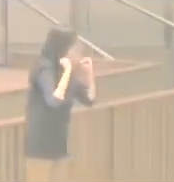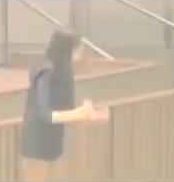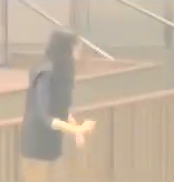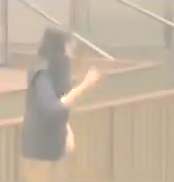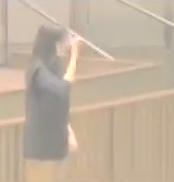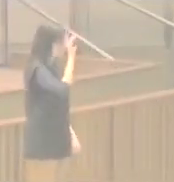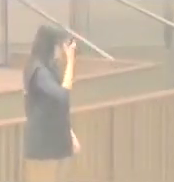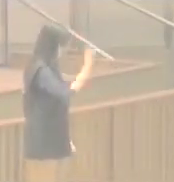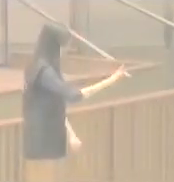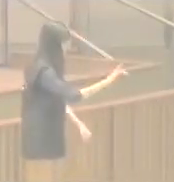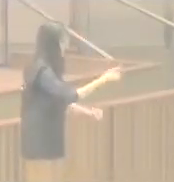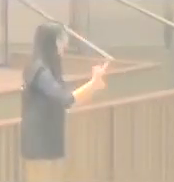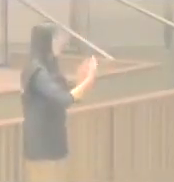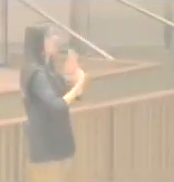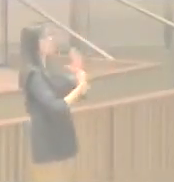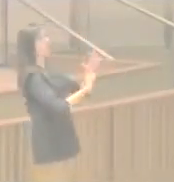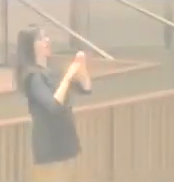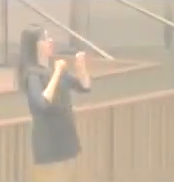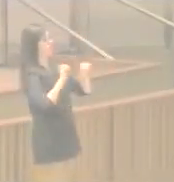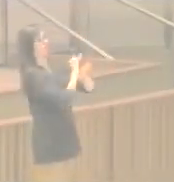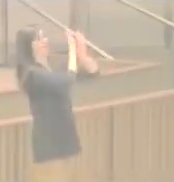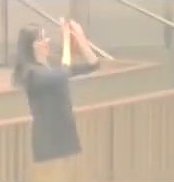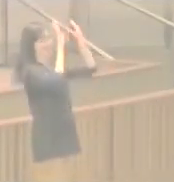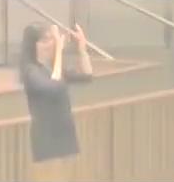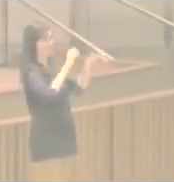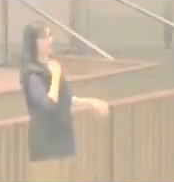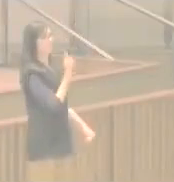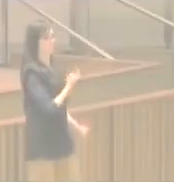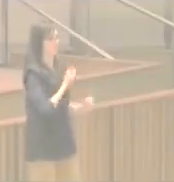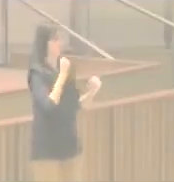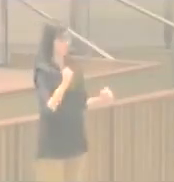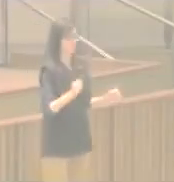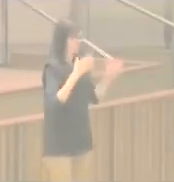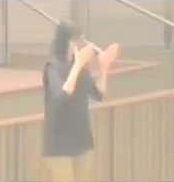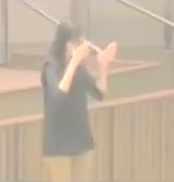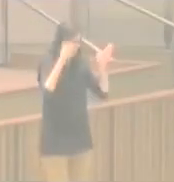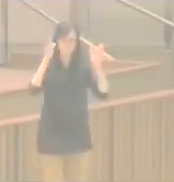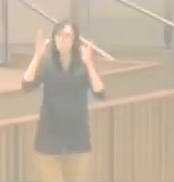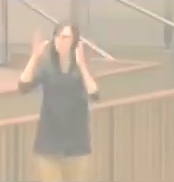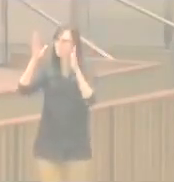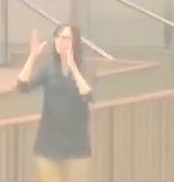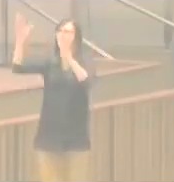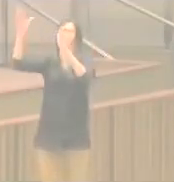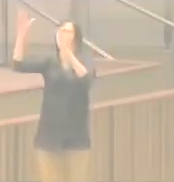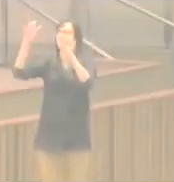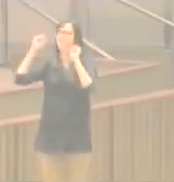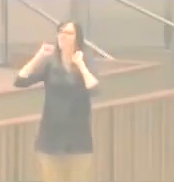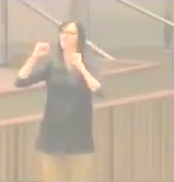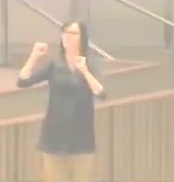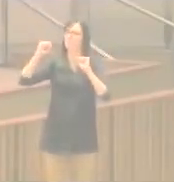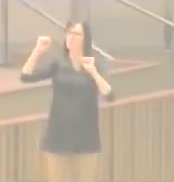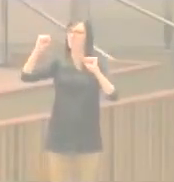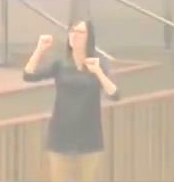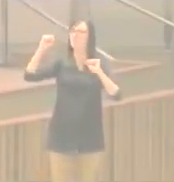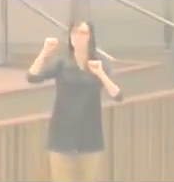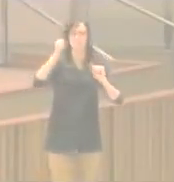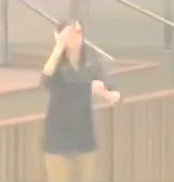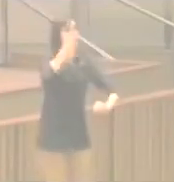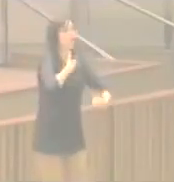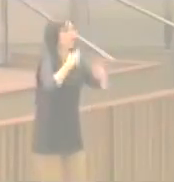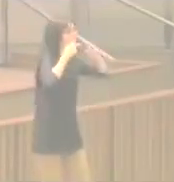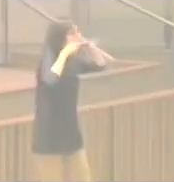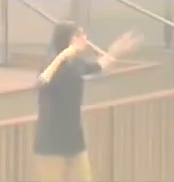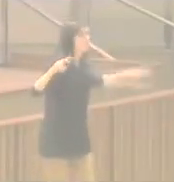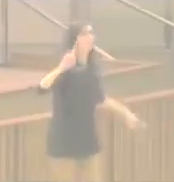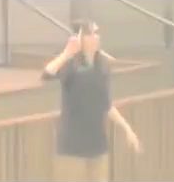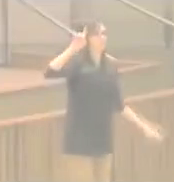marca gloriosa e nós passemos a ser parte do testemunho vivo da glória